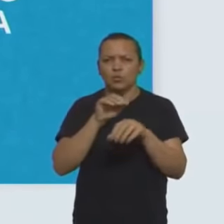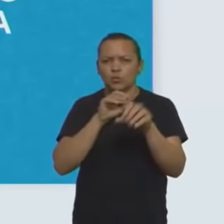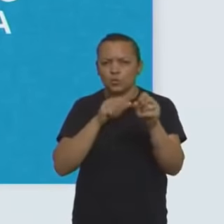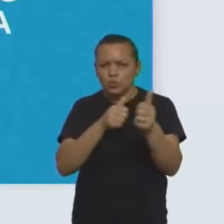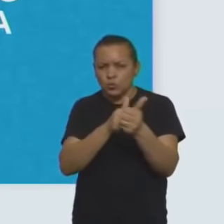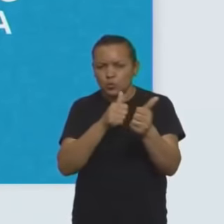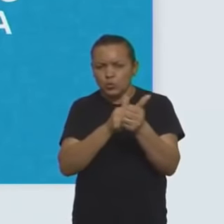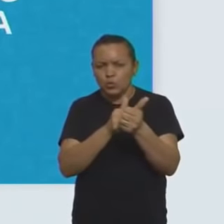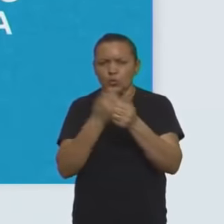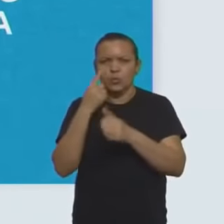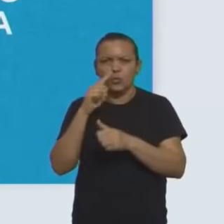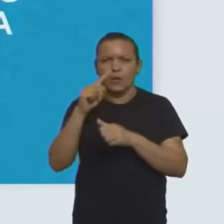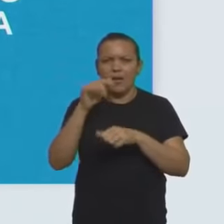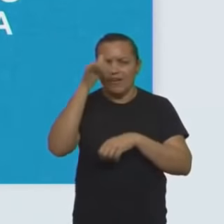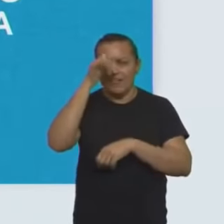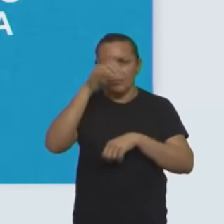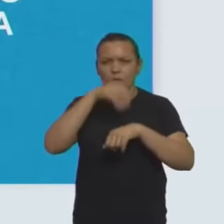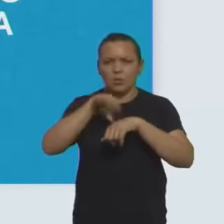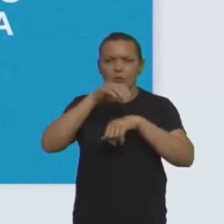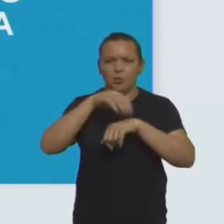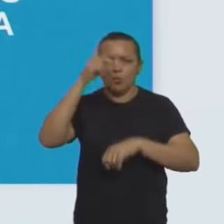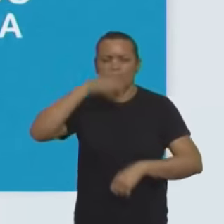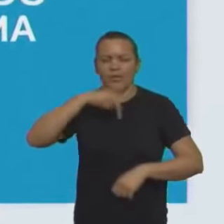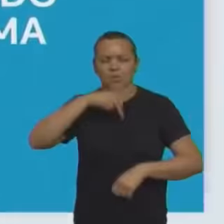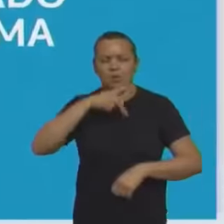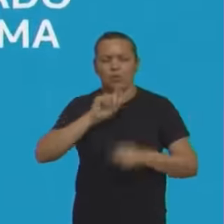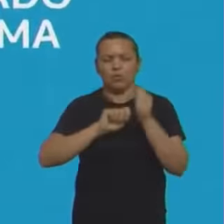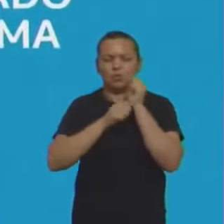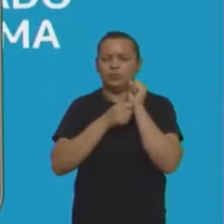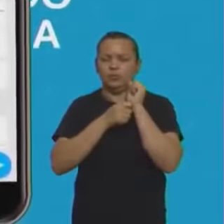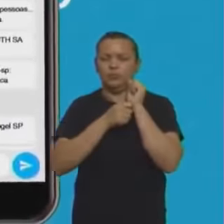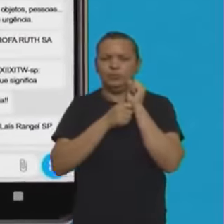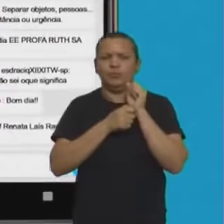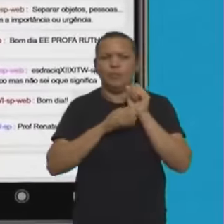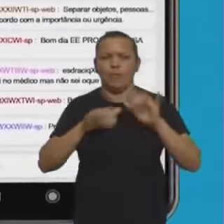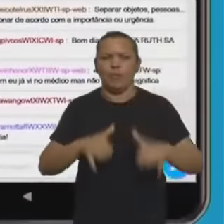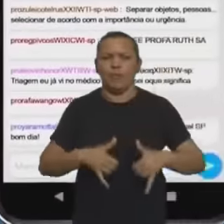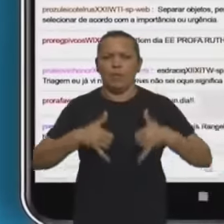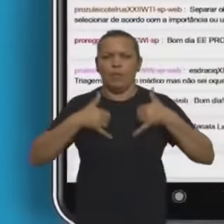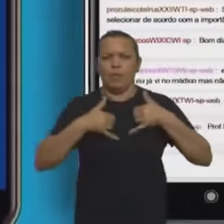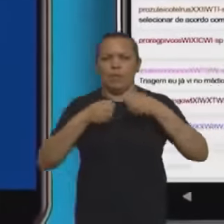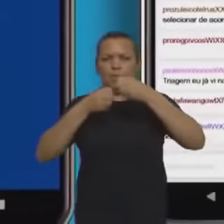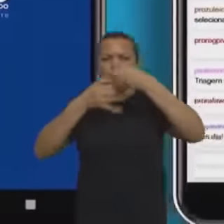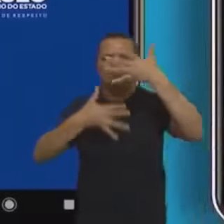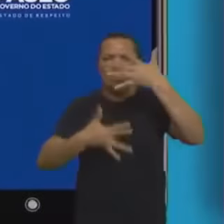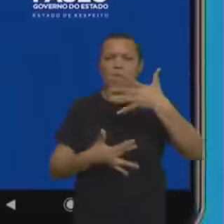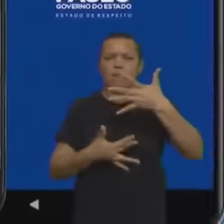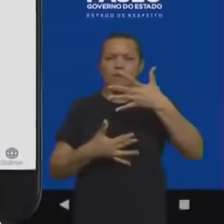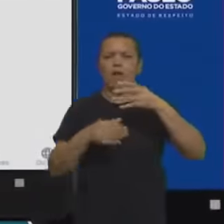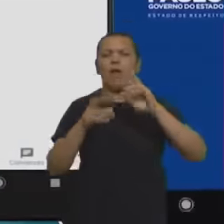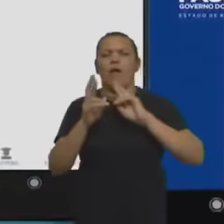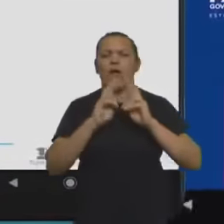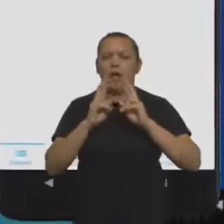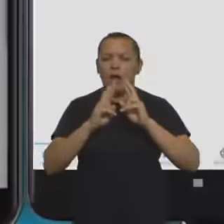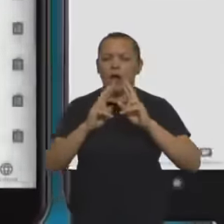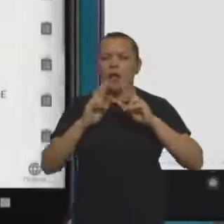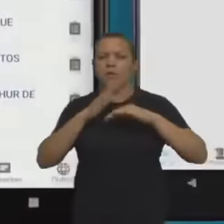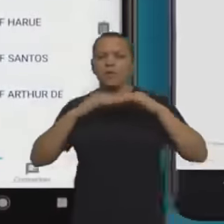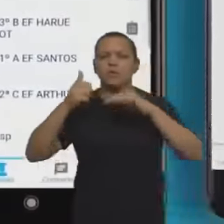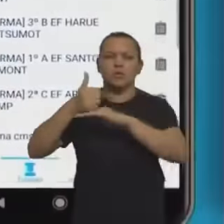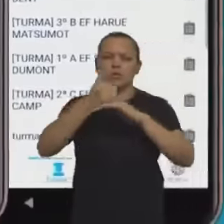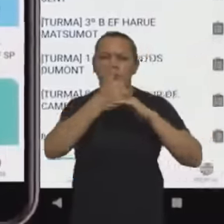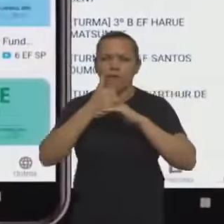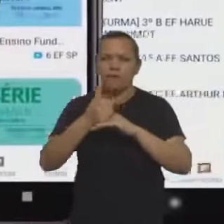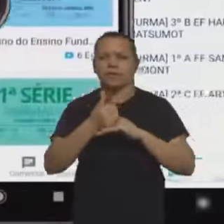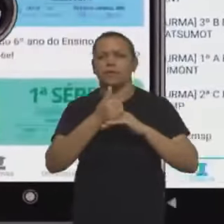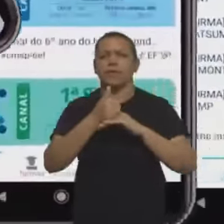não passar suas informações pessoais para ninguém. Vamos ter orgulho do nosso chat e das relações profissionais que